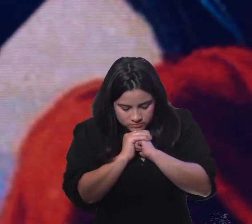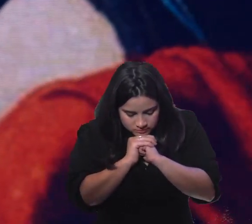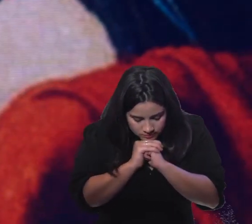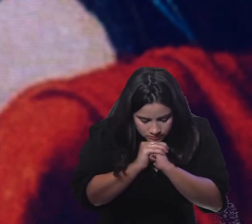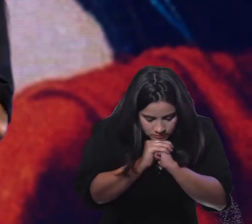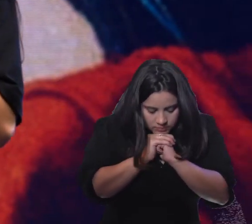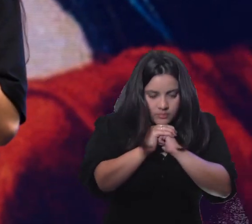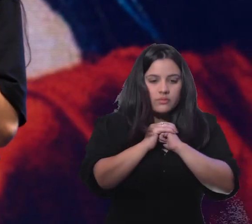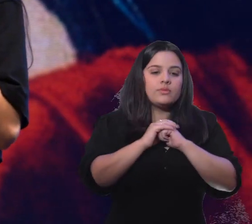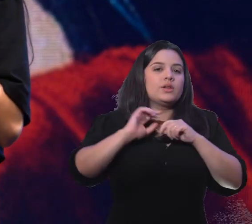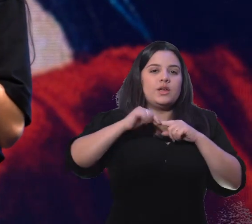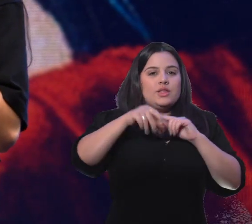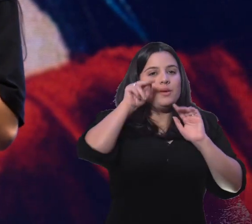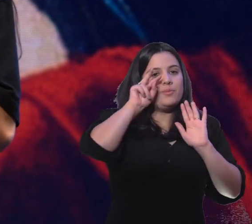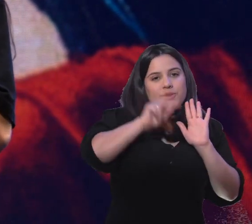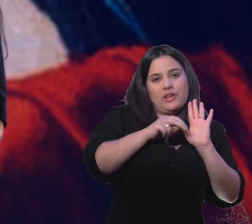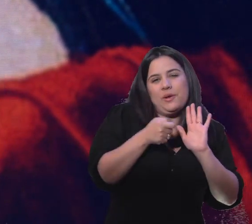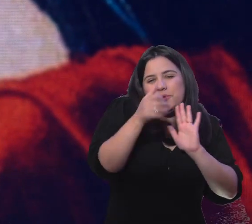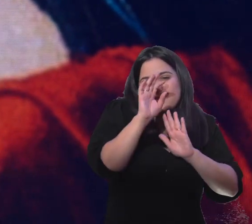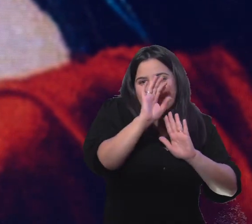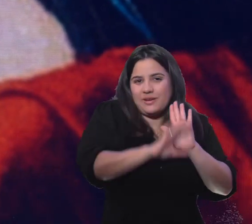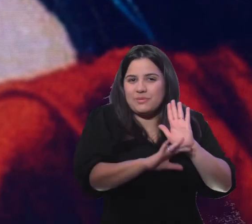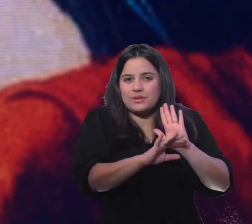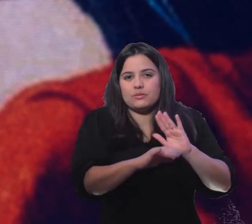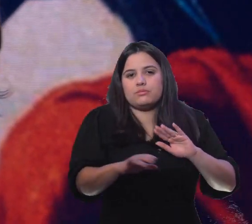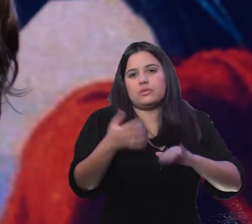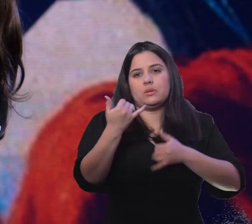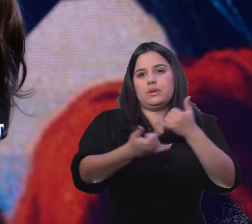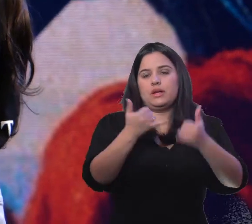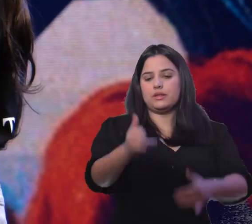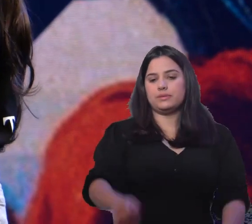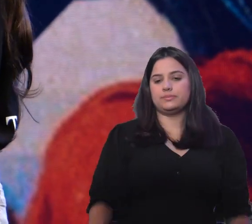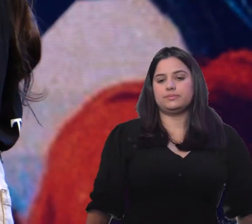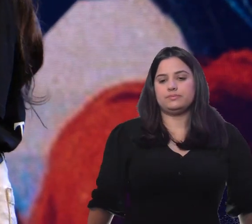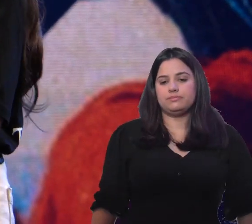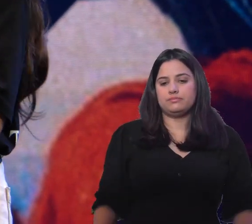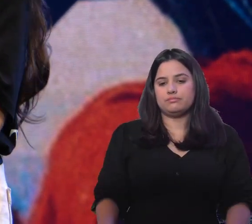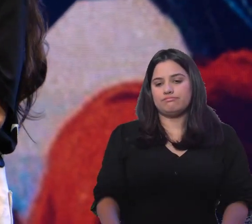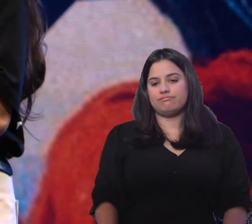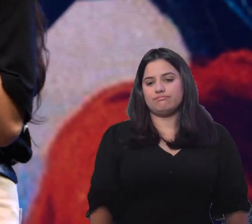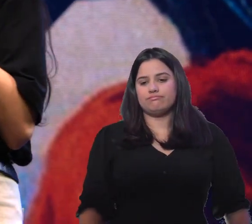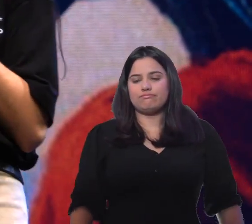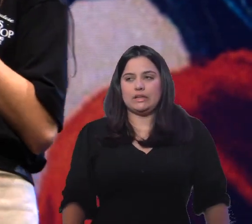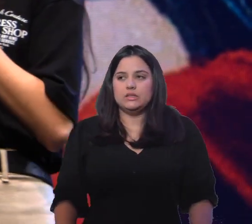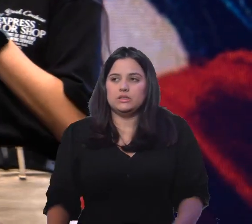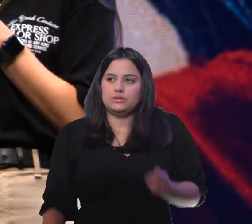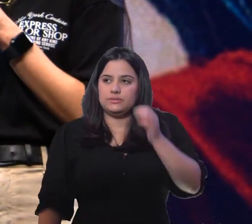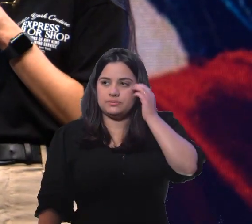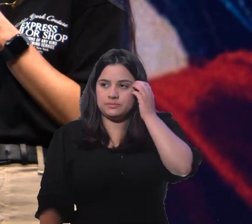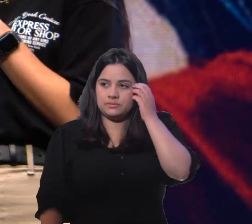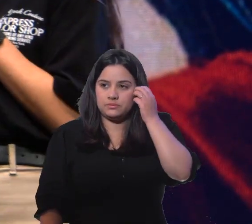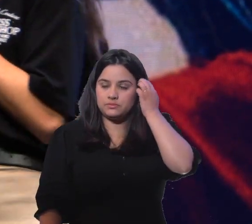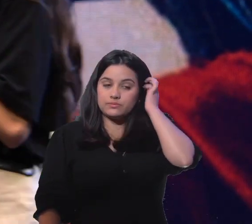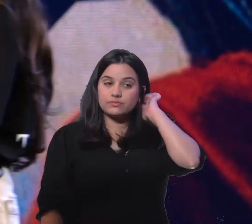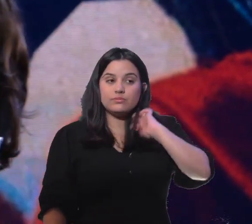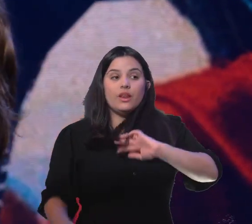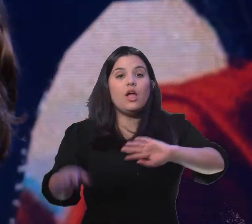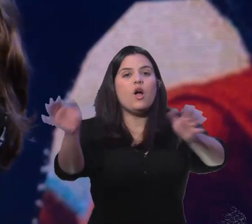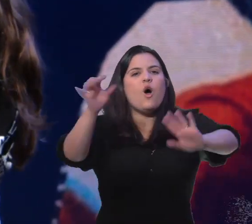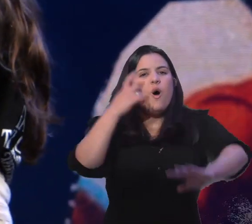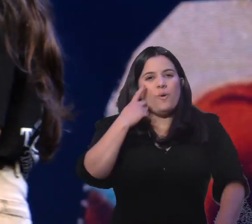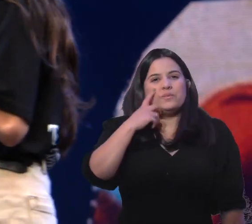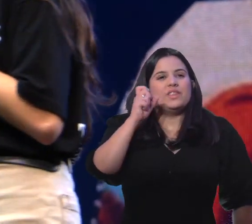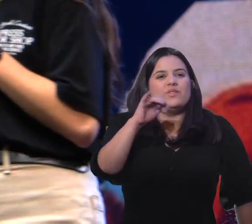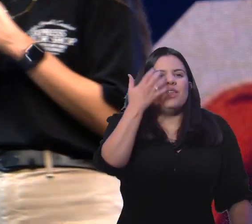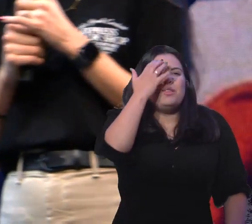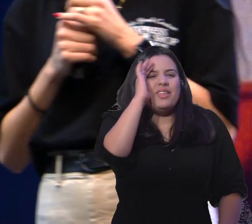Depois de ler, quase o capítulo inteiro da Bíblia, brincadeira, versículo, o livro, no caso, né? Gente, para quem não entendeu